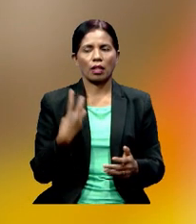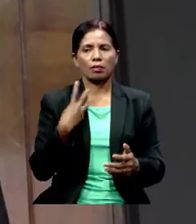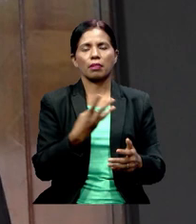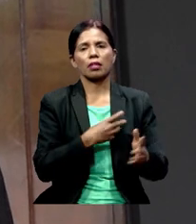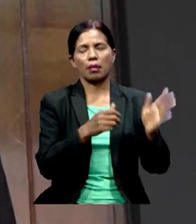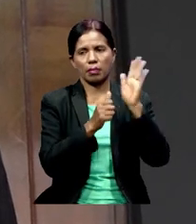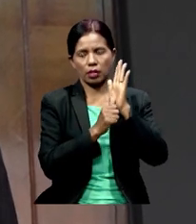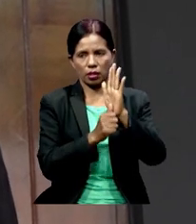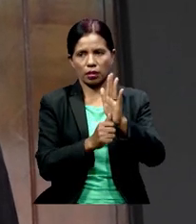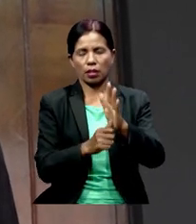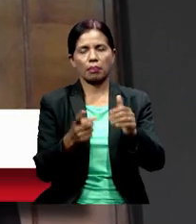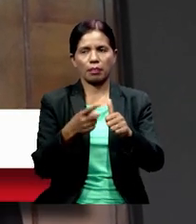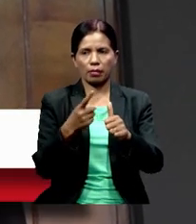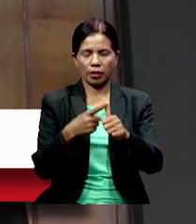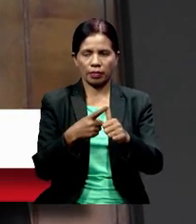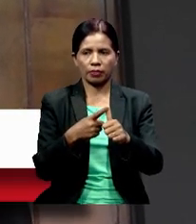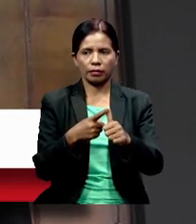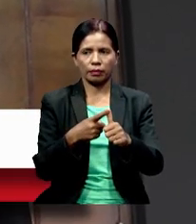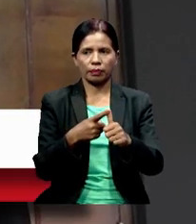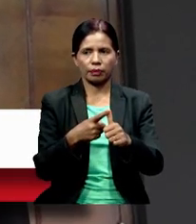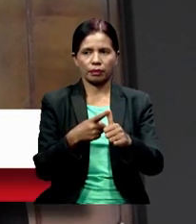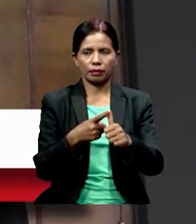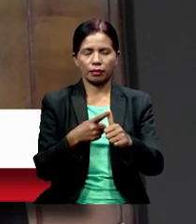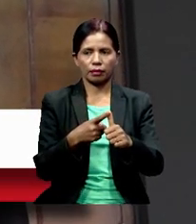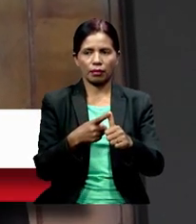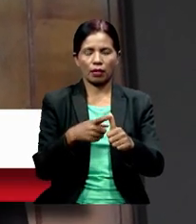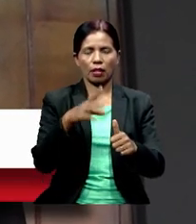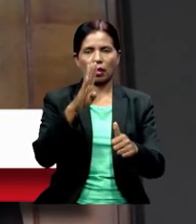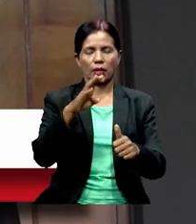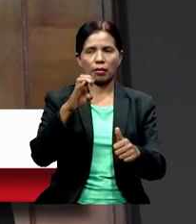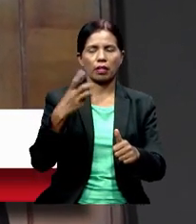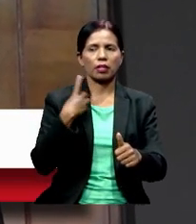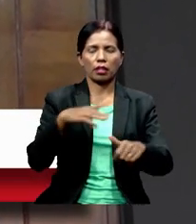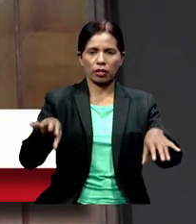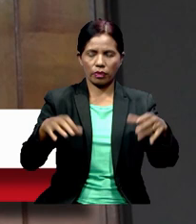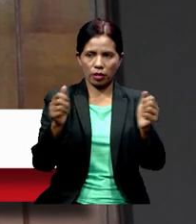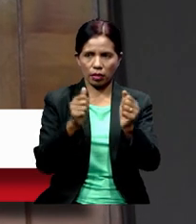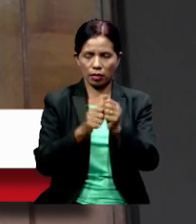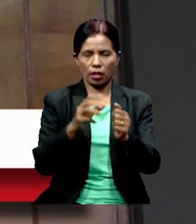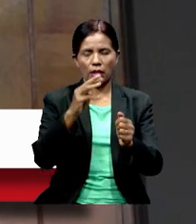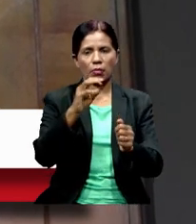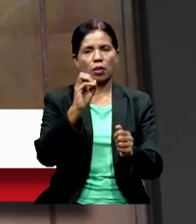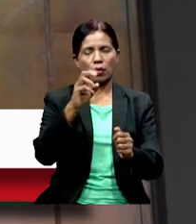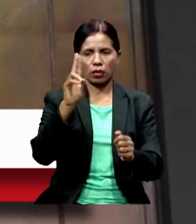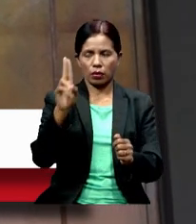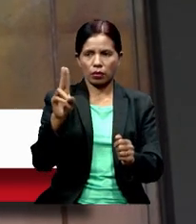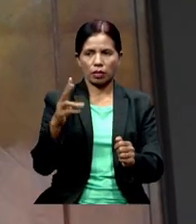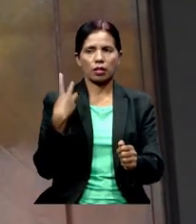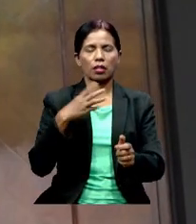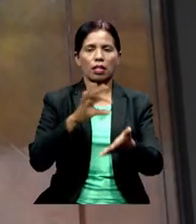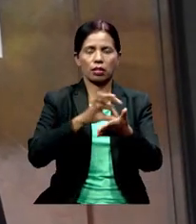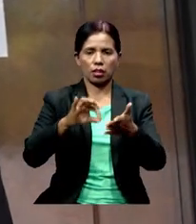né? Que primeiro, Bepom, Ita e a cooperação, de UCI e MOU, né? Que assina